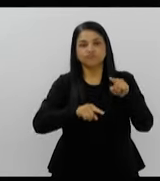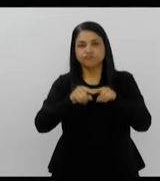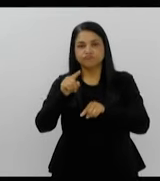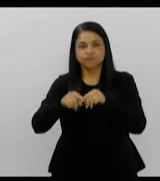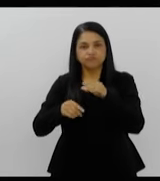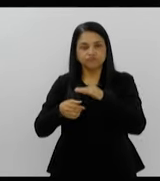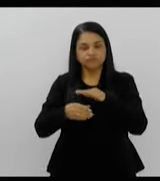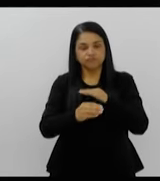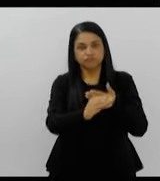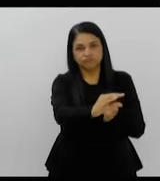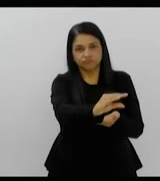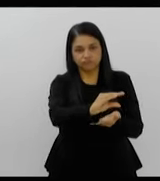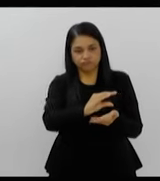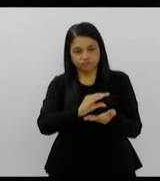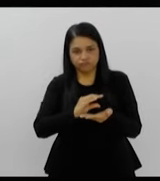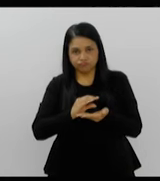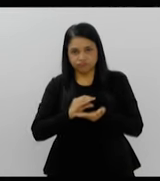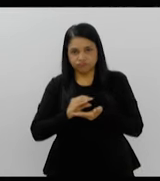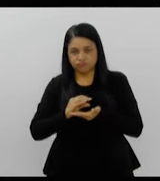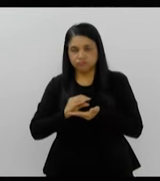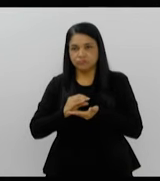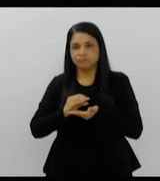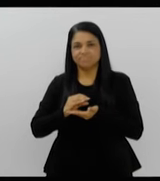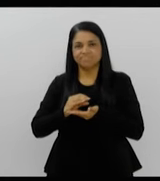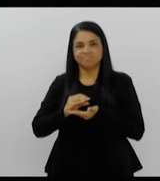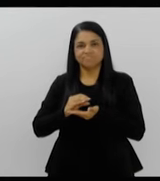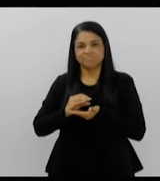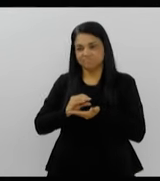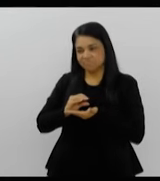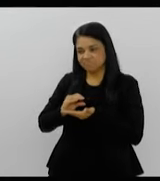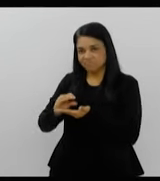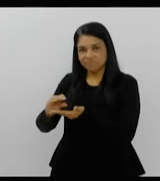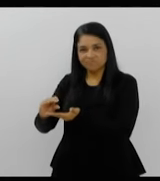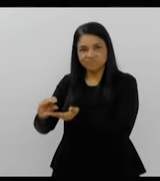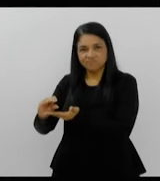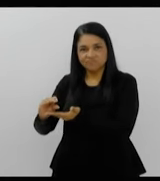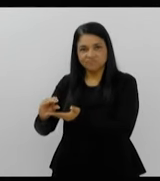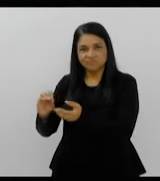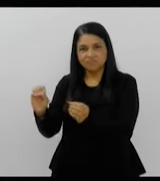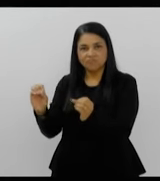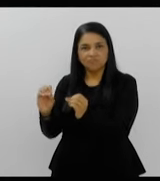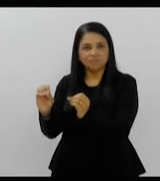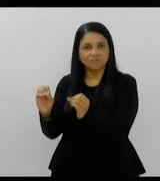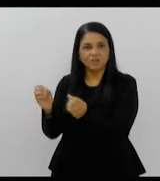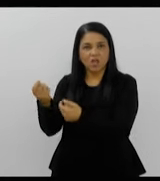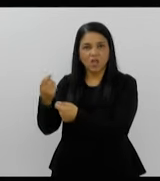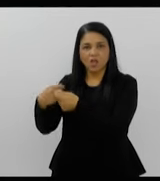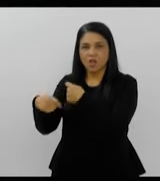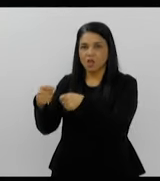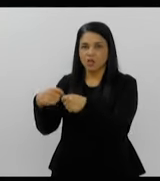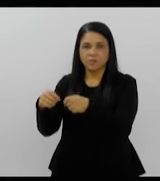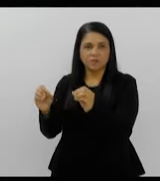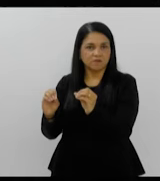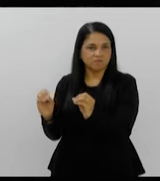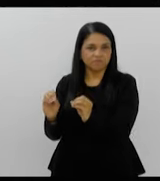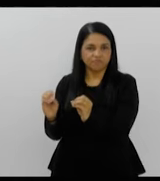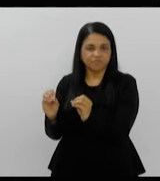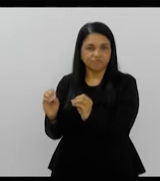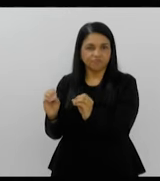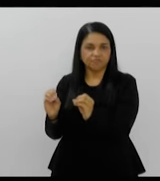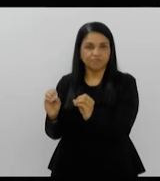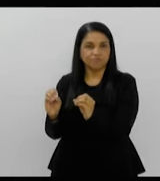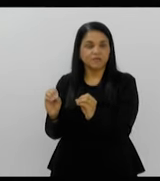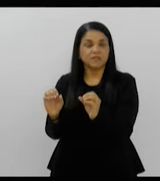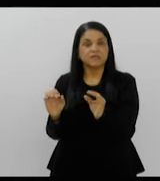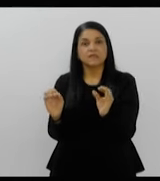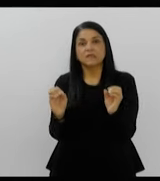não serviram para criar uma economia melhor e nem